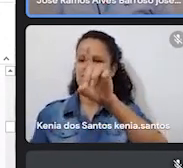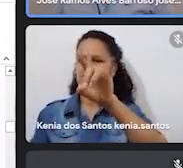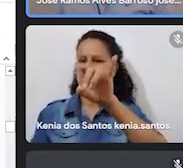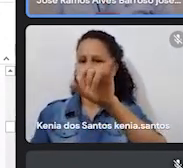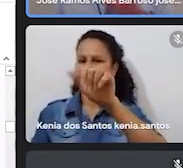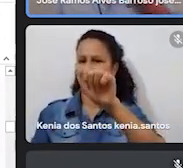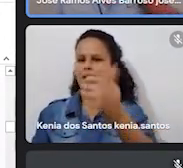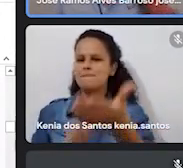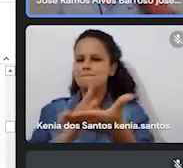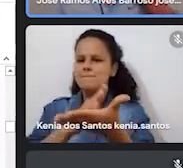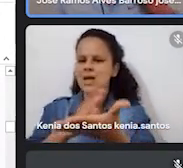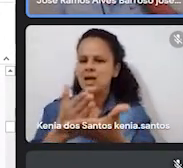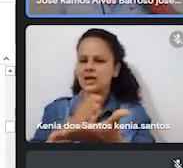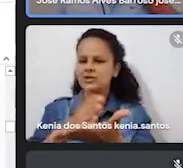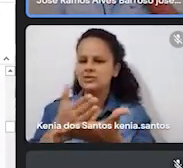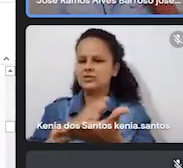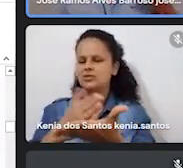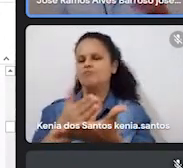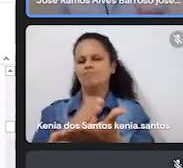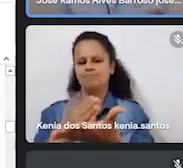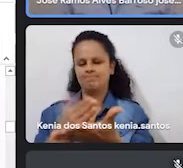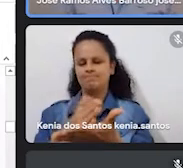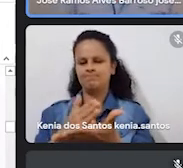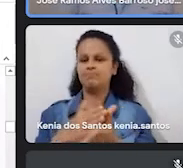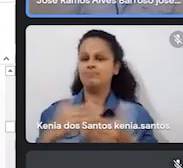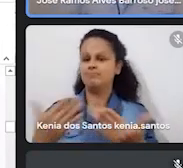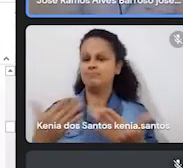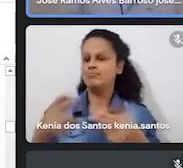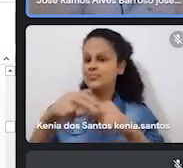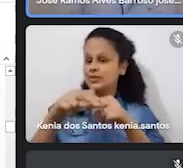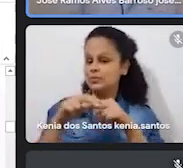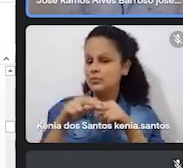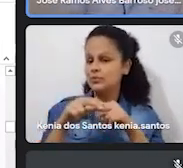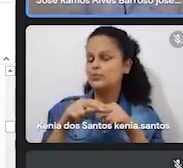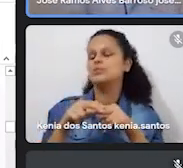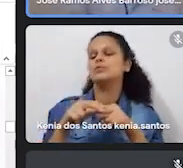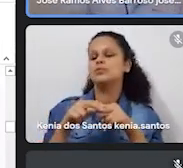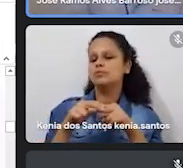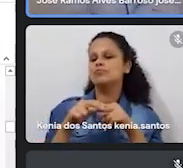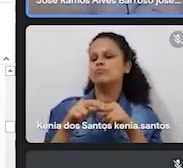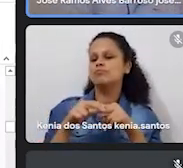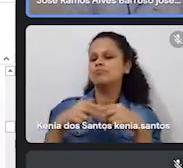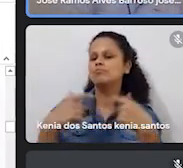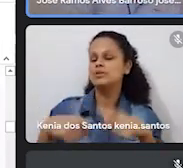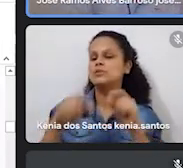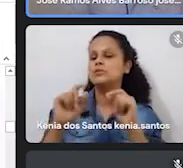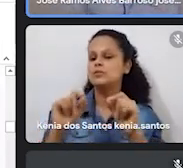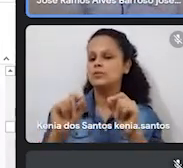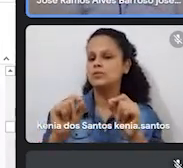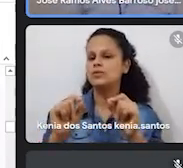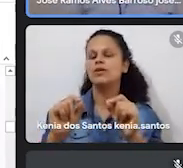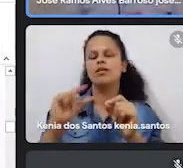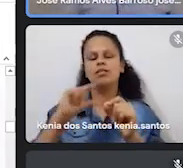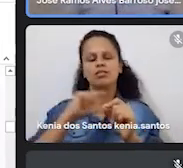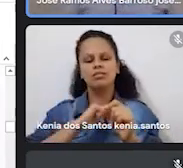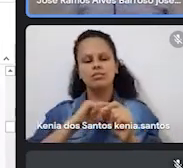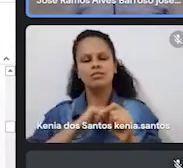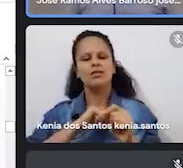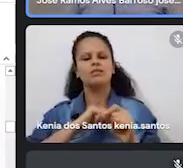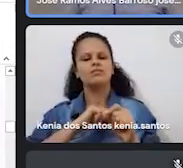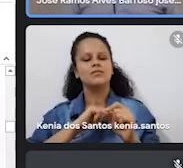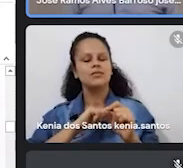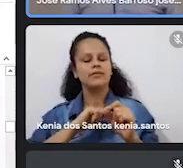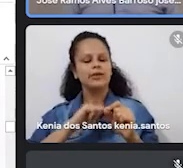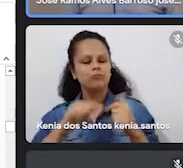Então, por esse motivo, que tem que ser o quê? Tem que ser um procedimento